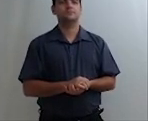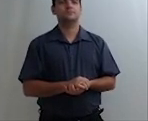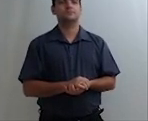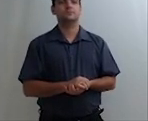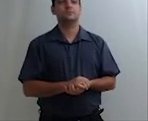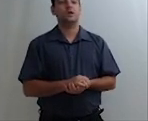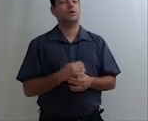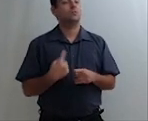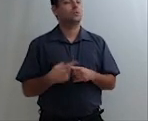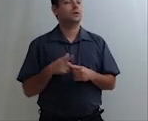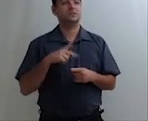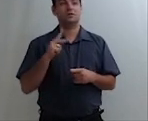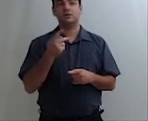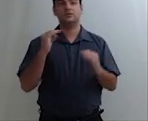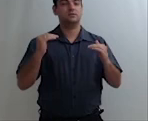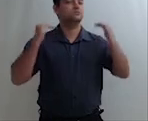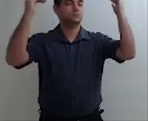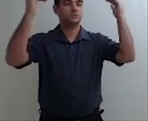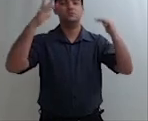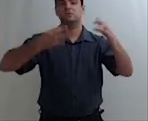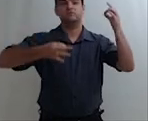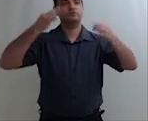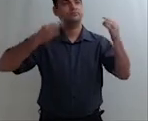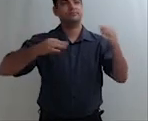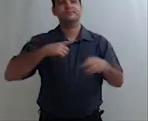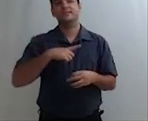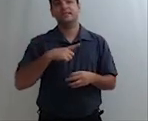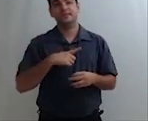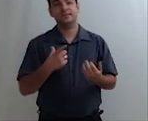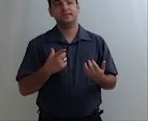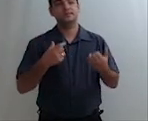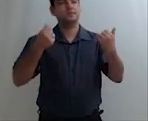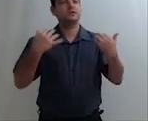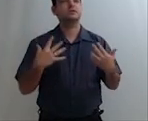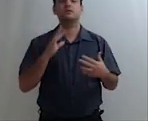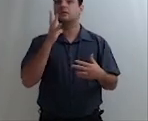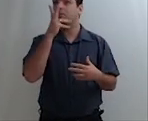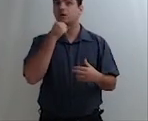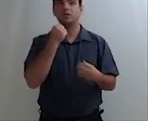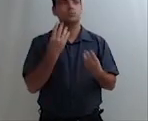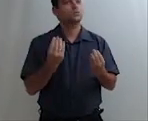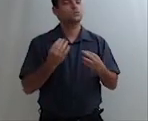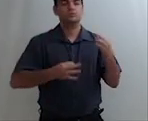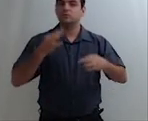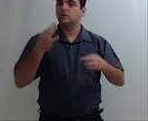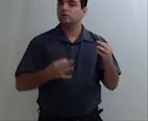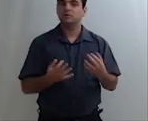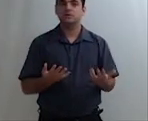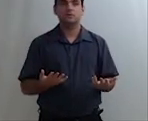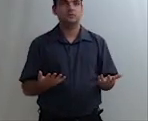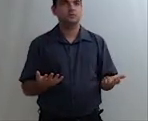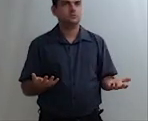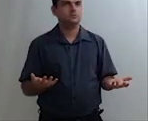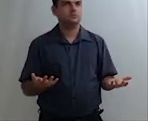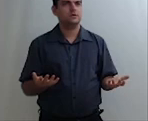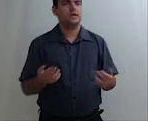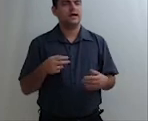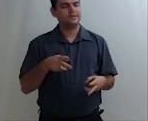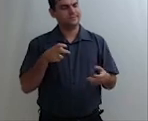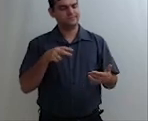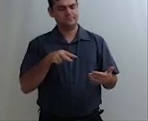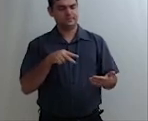Tribunal Federal e e alegando demora nesse julgamento não há nenhuma demora